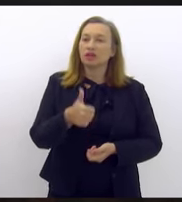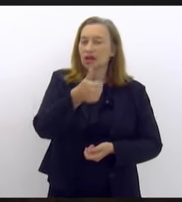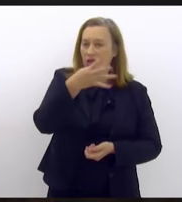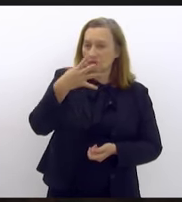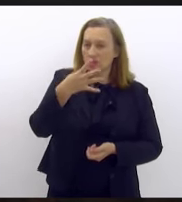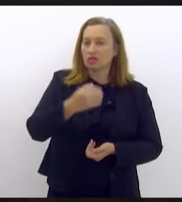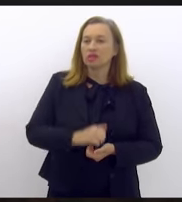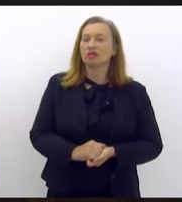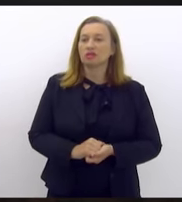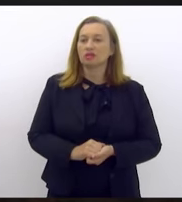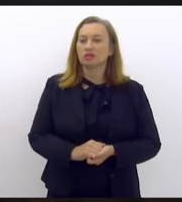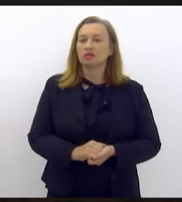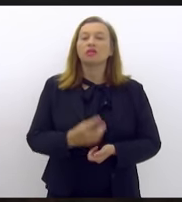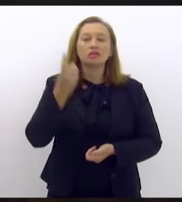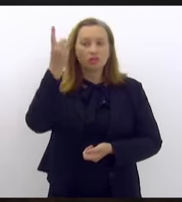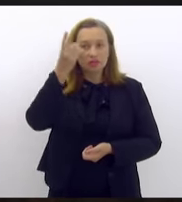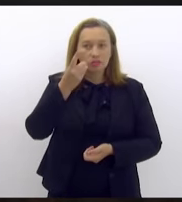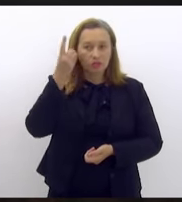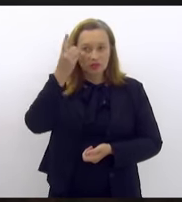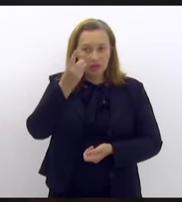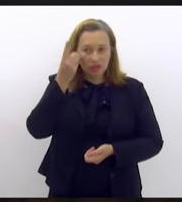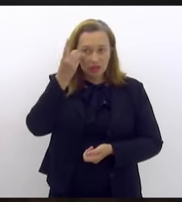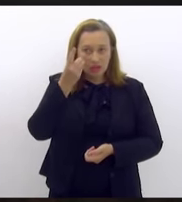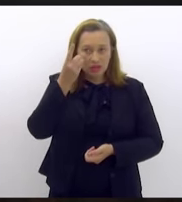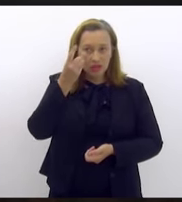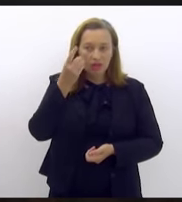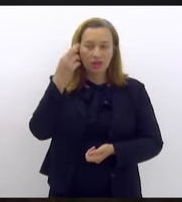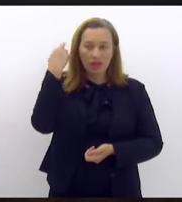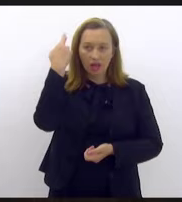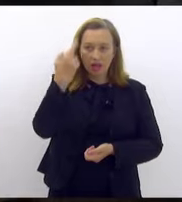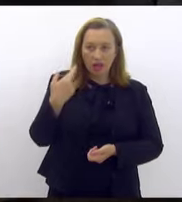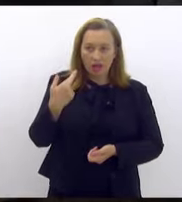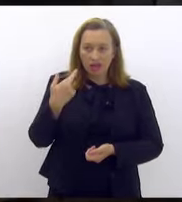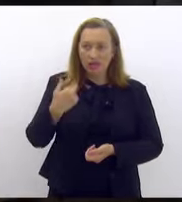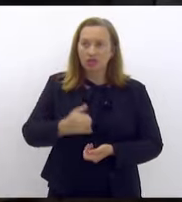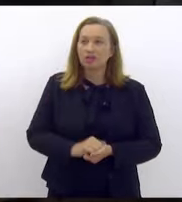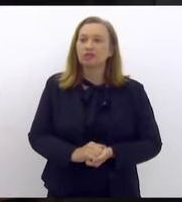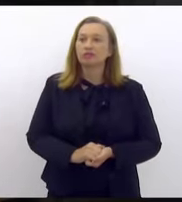14. Deputada Renata Souza.